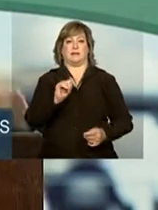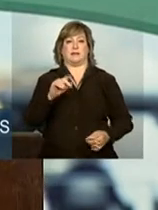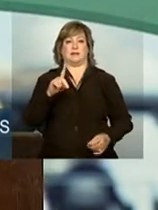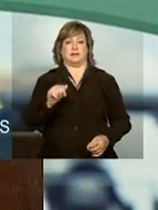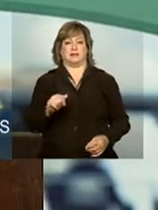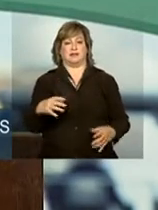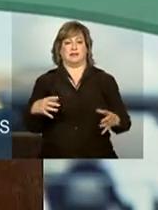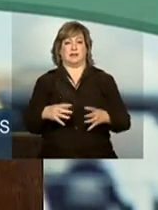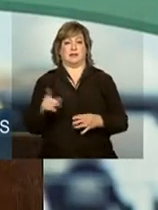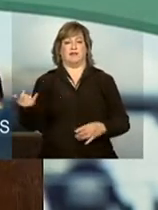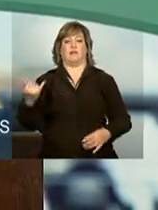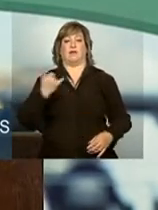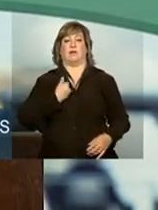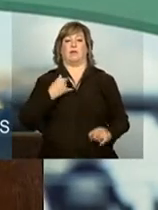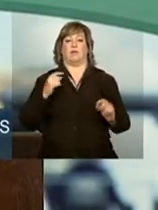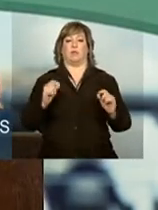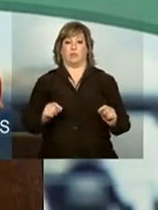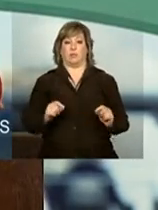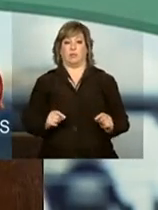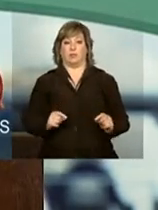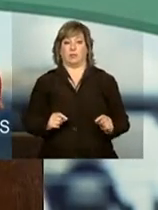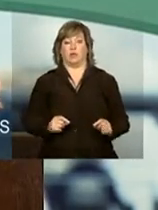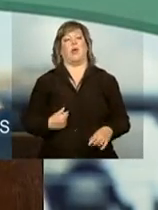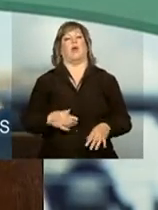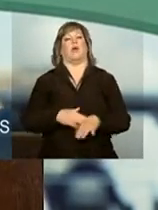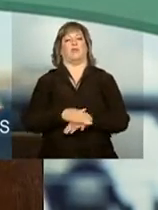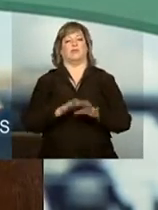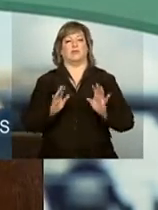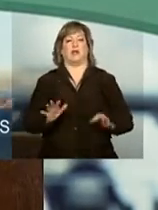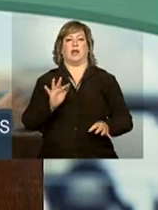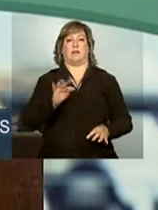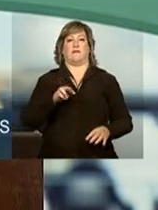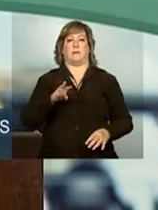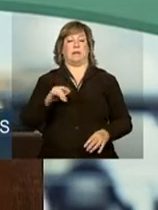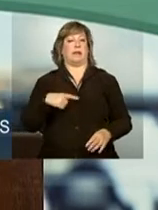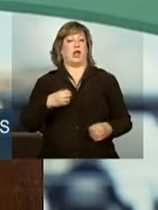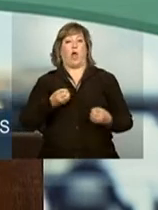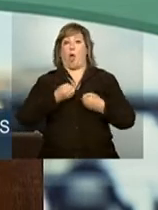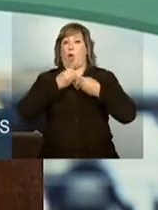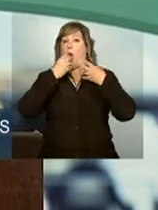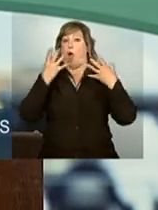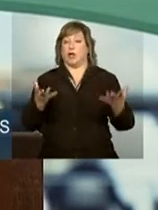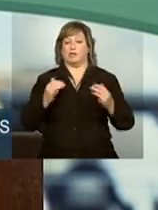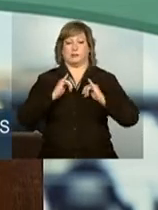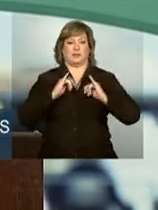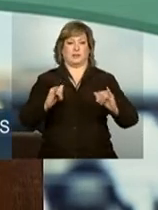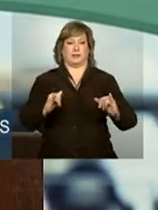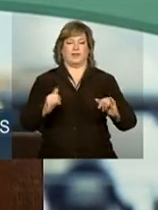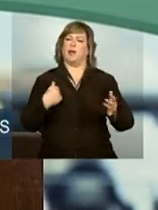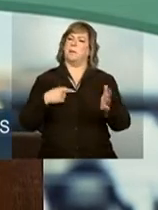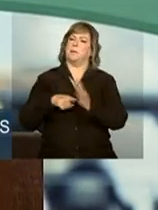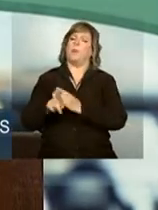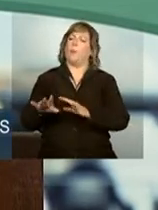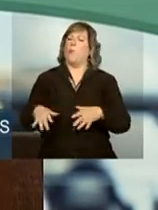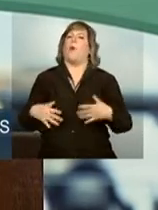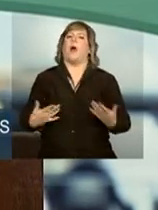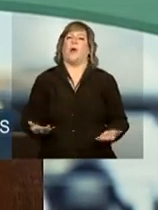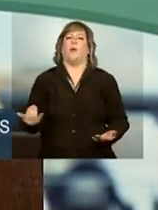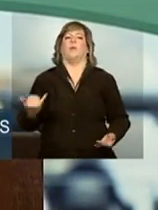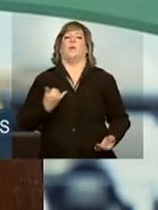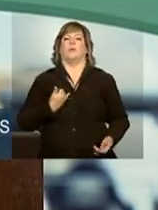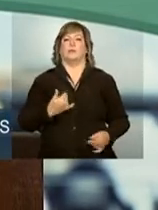seguinte: hoje eu conversei com o Fundo Monetário e tem uma ótima notícia. Perguntei para ele qual é a